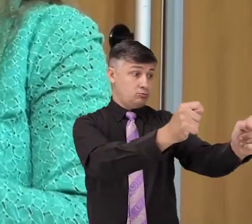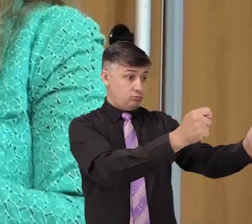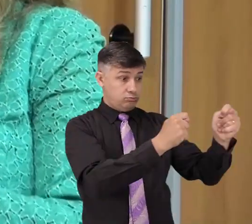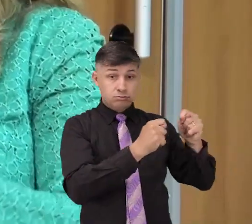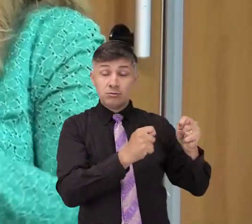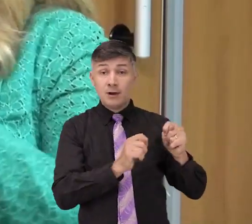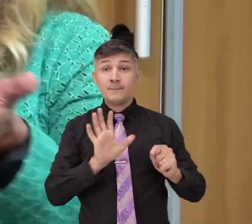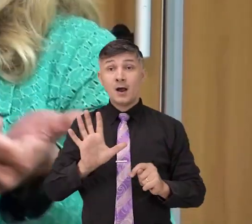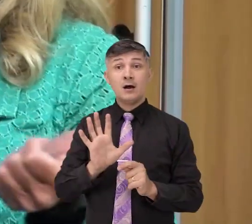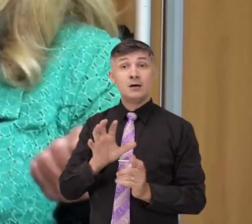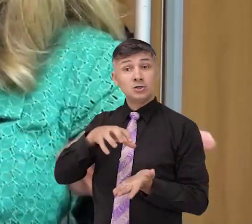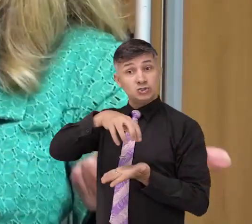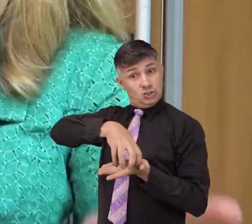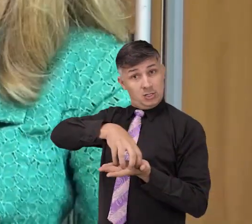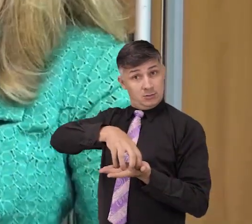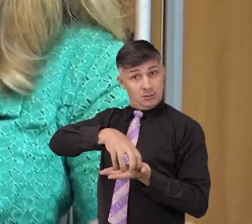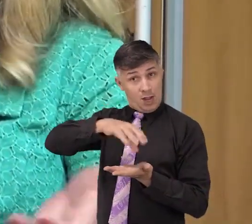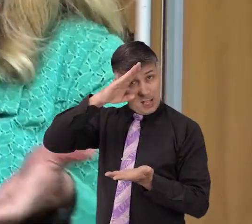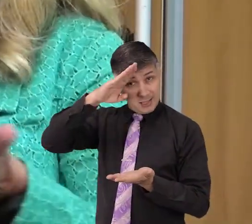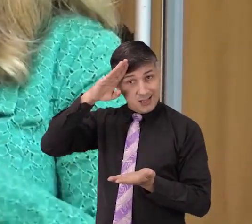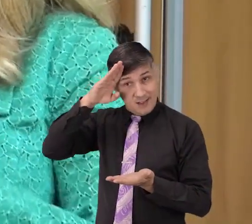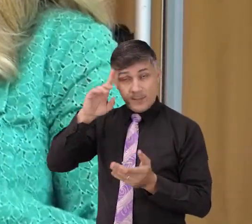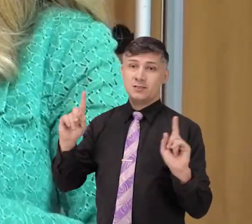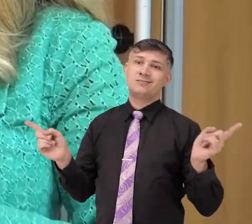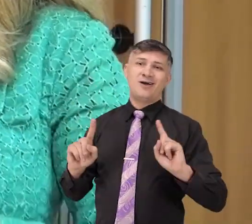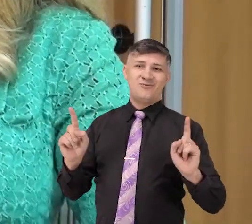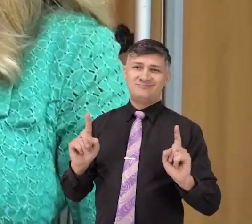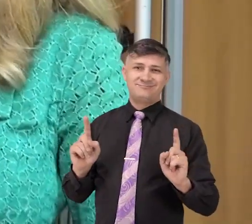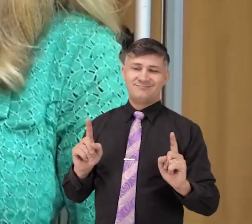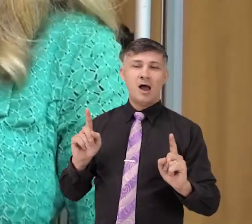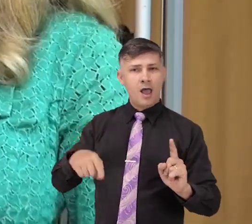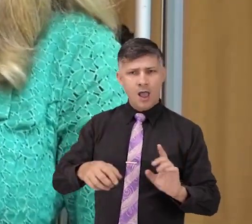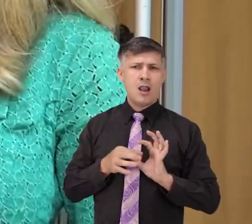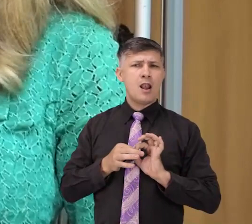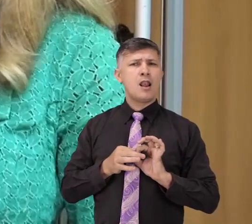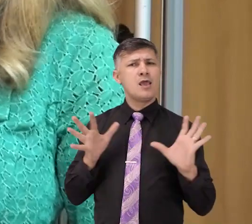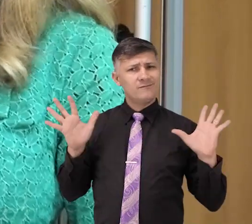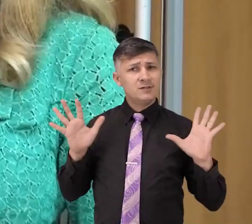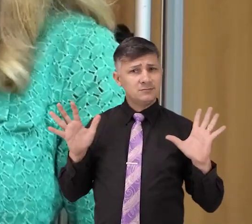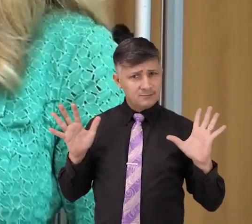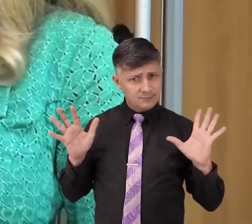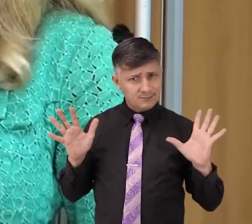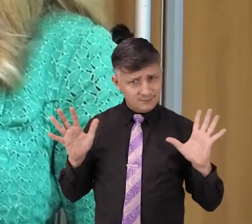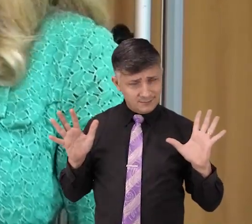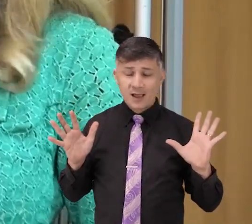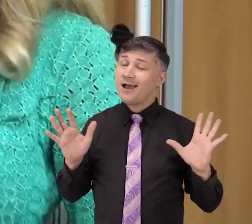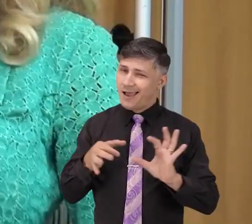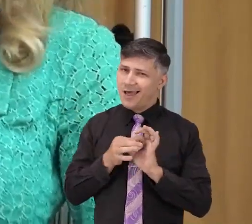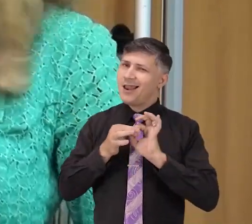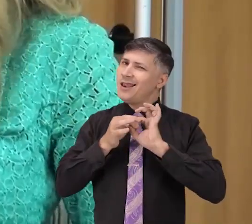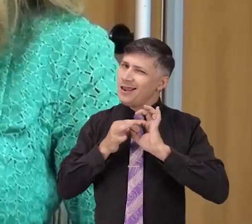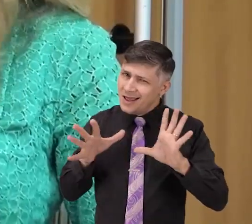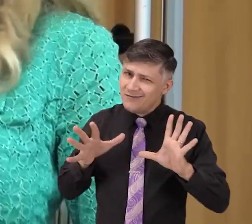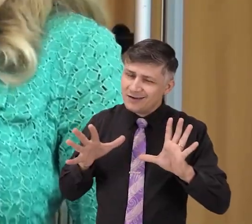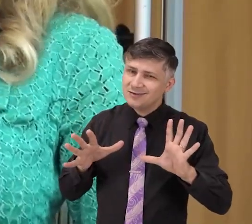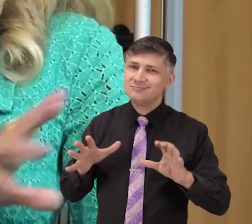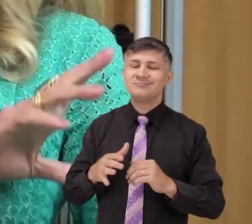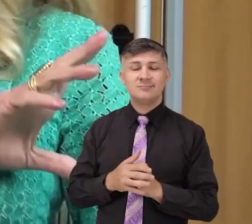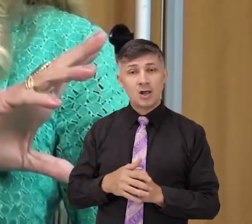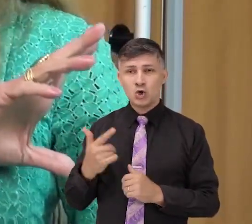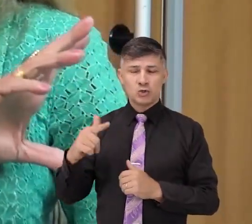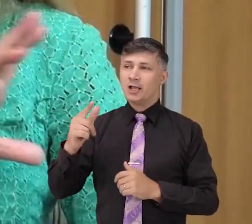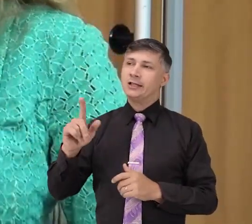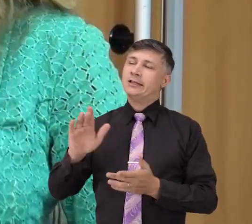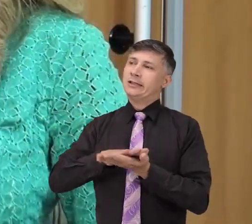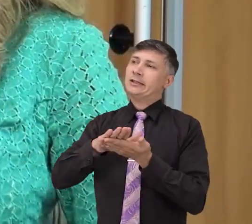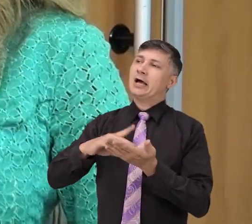controlados, né? E os centros acadêmicos não. Então, a gente fazia questão de frisar que era o Centro Acadêmico Luiz Carpenter de Direito livre para